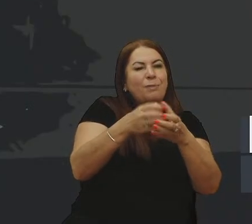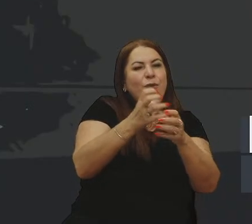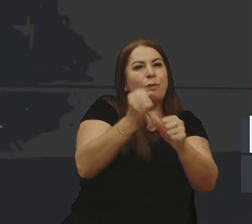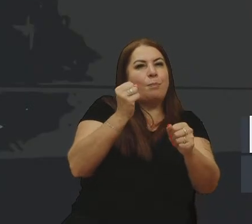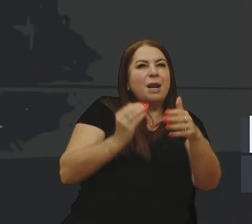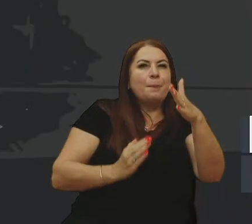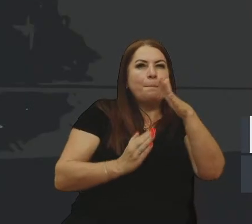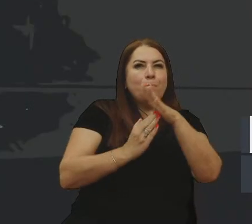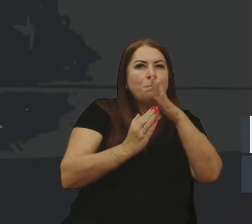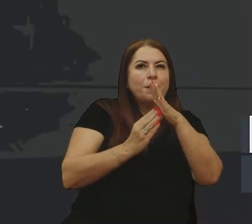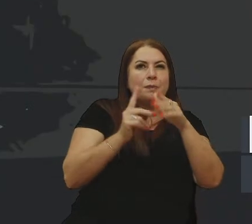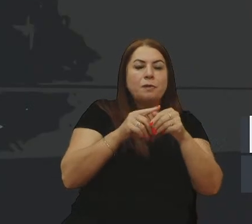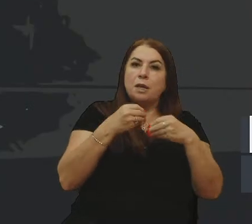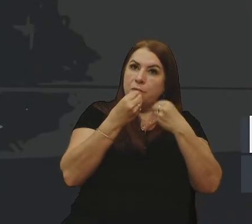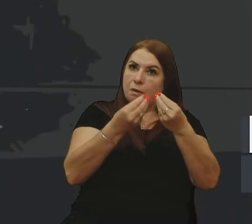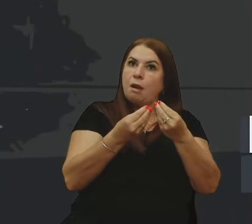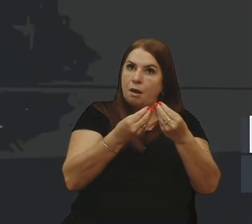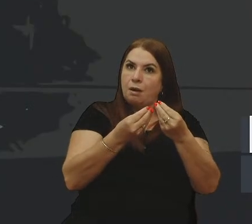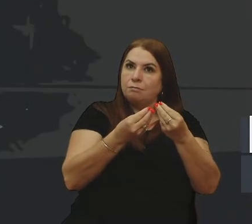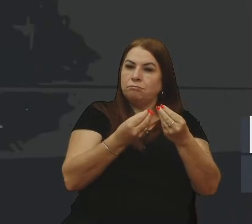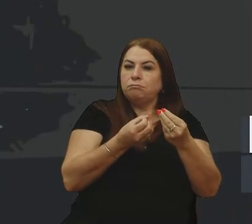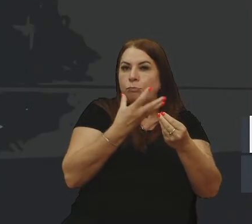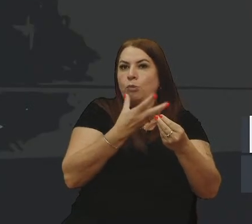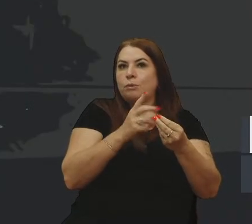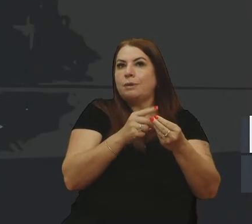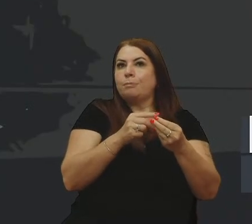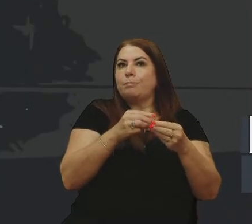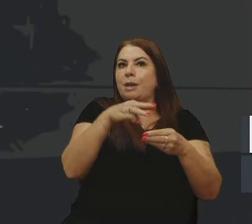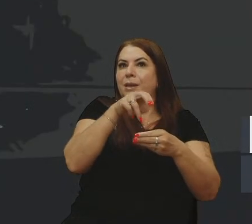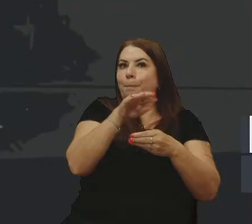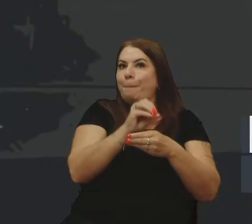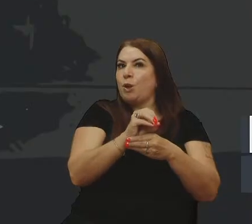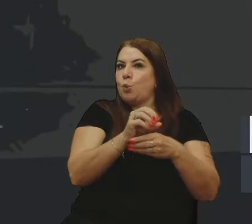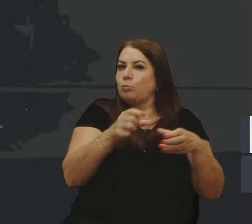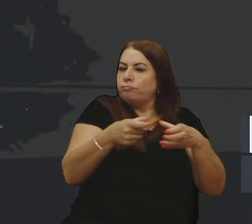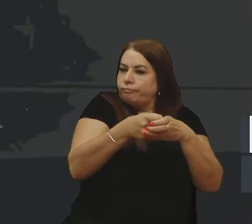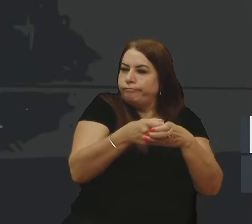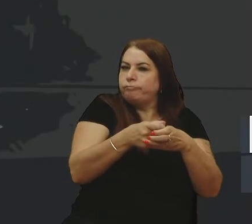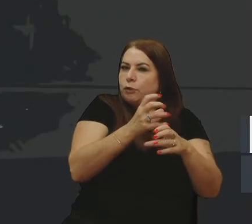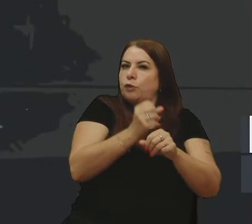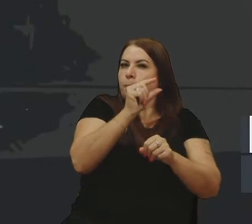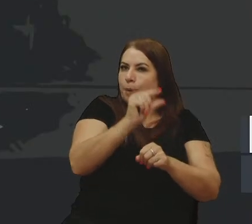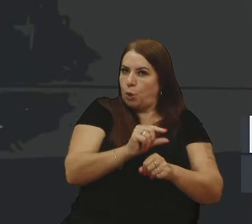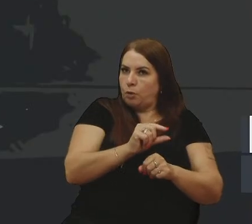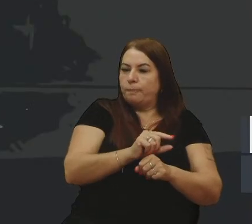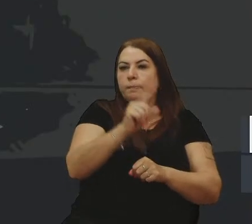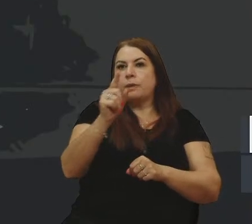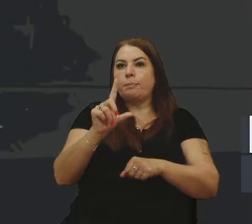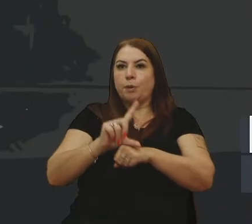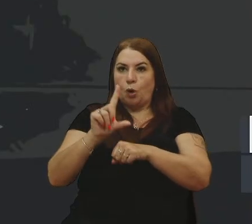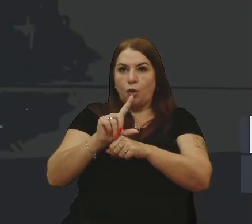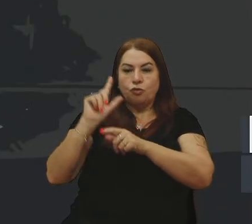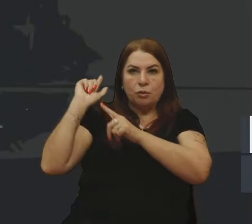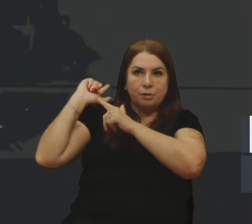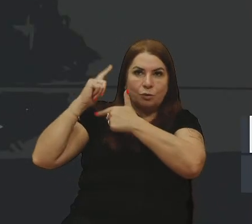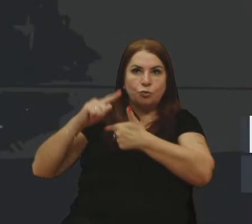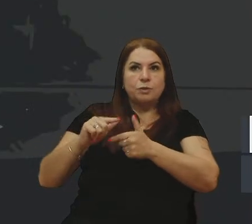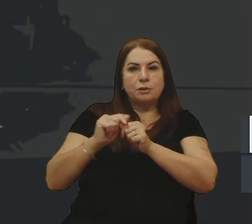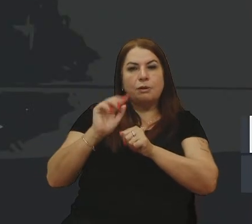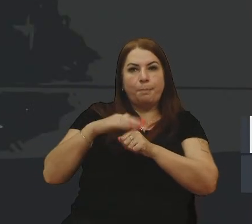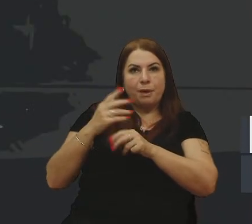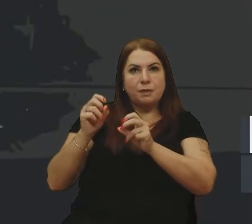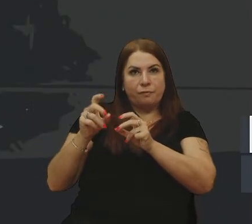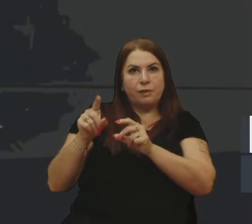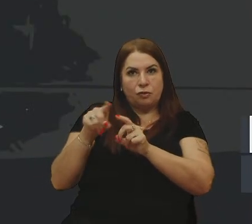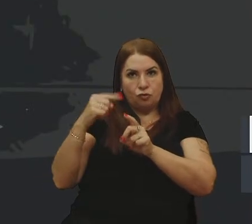limitado, ele vai entregar resultado, mas ele é um negócio de micro franquia, ou seja, o faturamento um pouquinho menor. A minha loja tradicional, que é a loja que eu mais vendi a